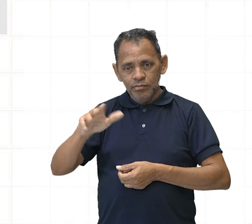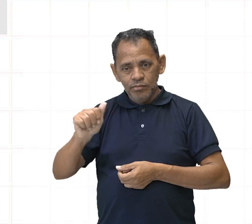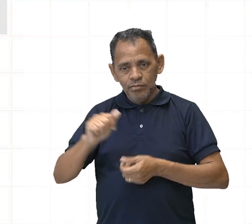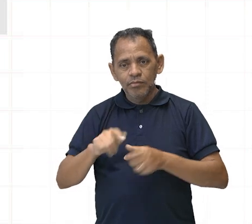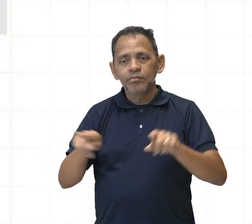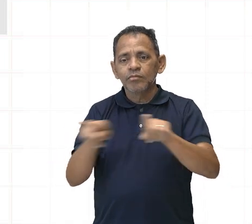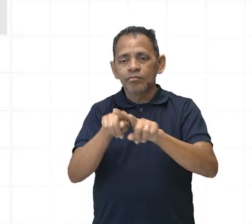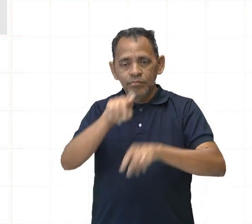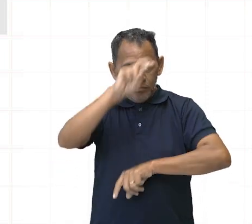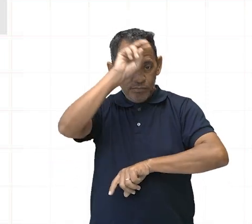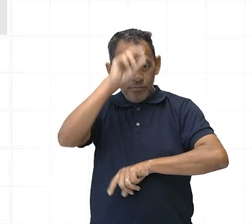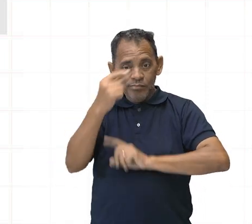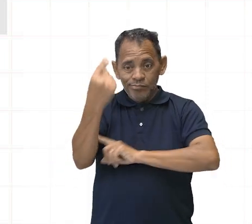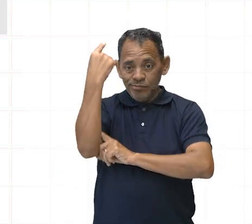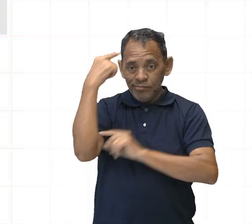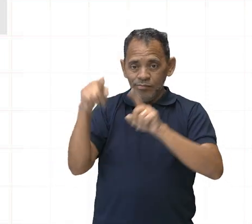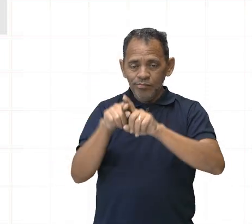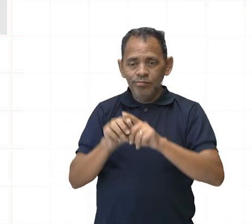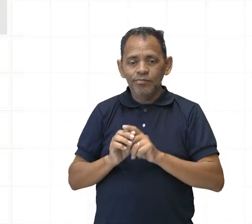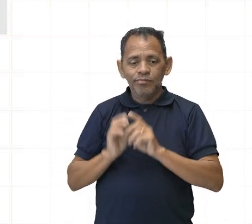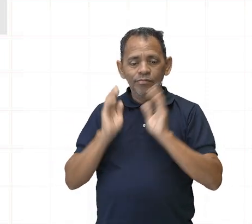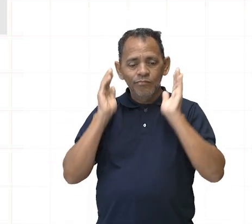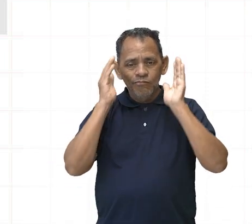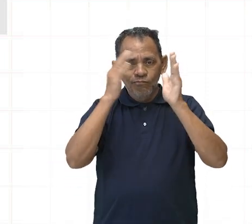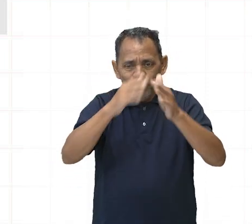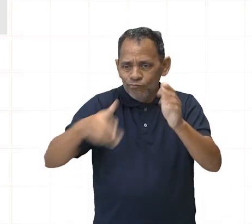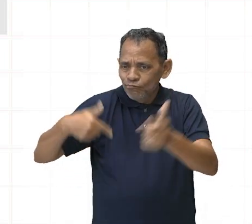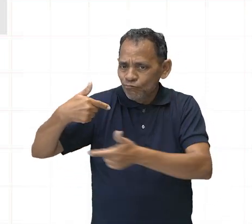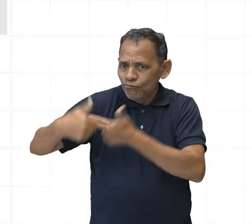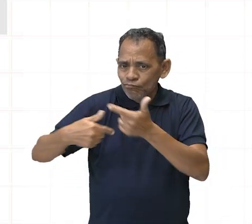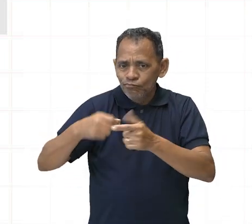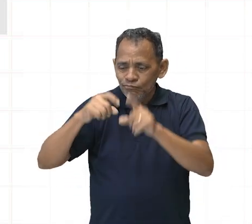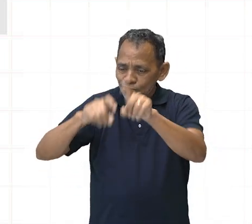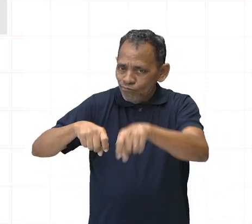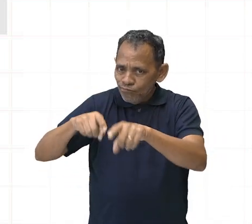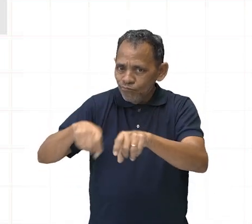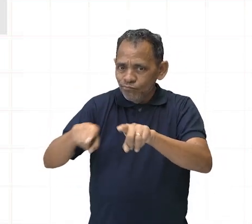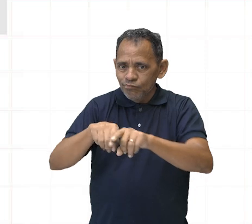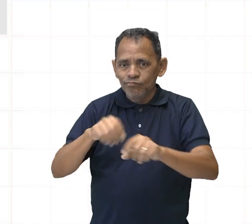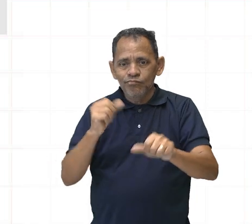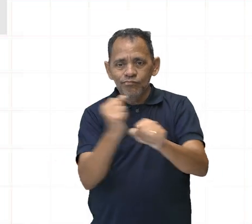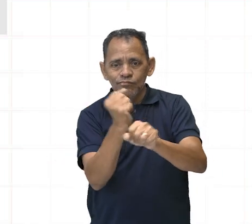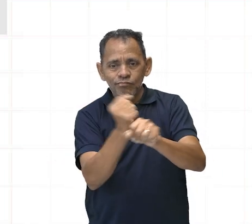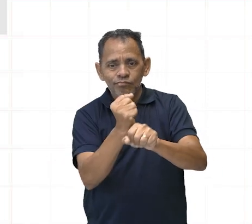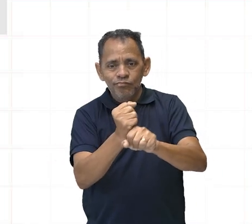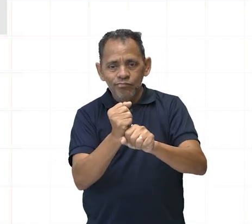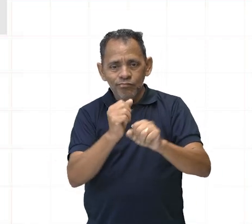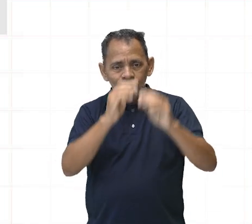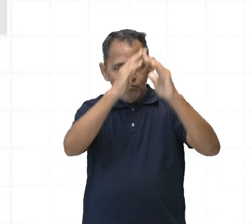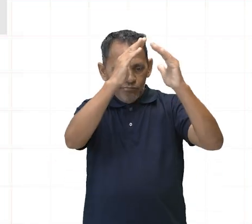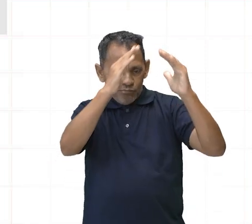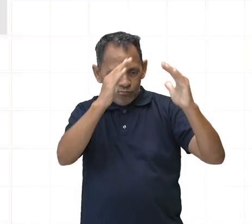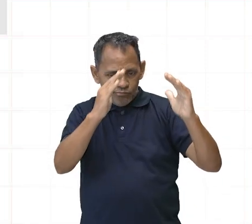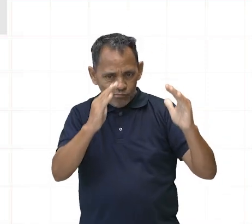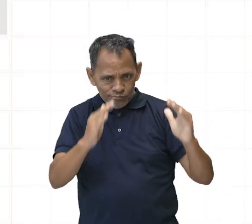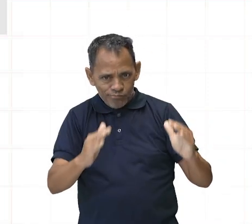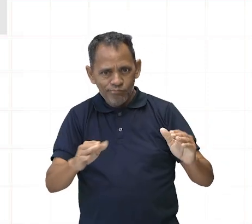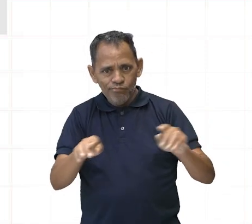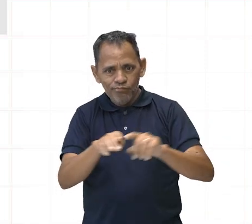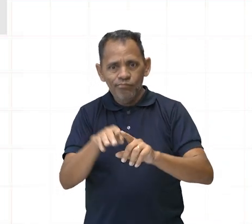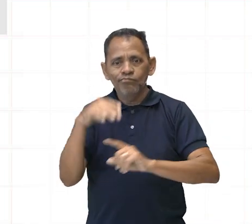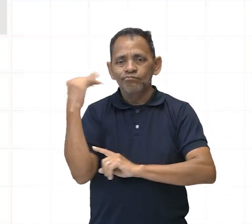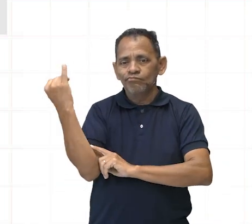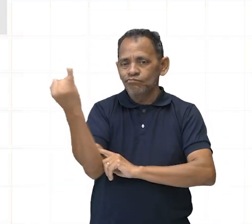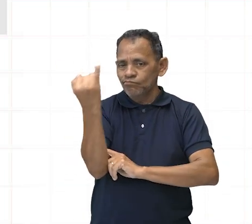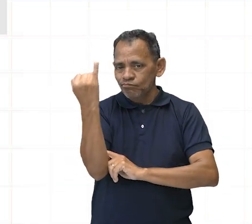tinha-se o trabalho voltado à agricultura, né, e também à construção de monumentos que foram